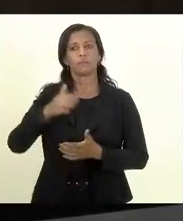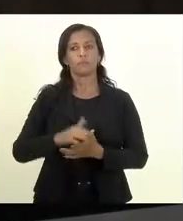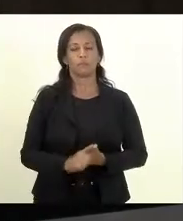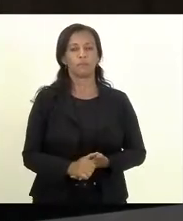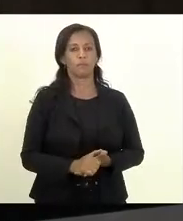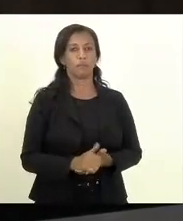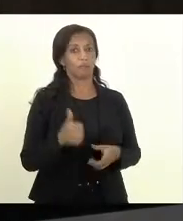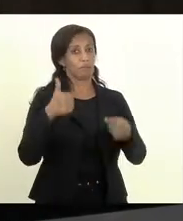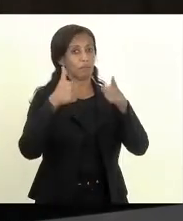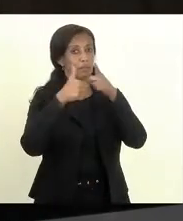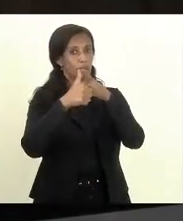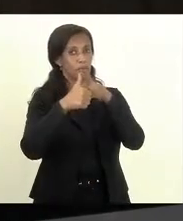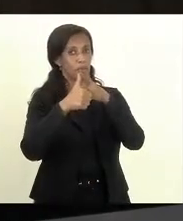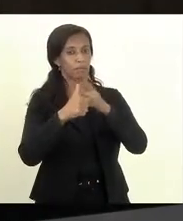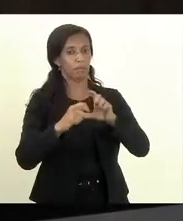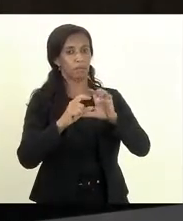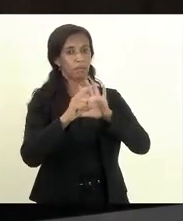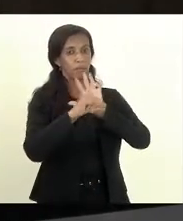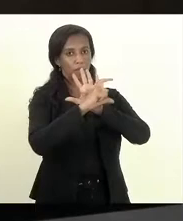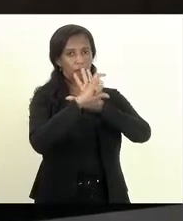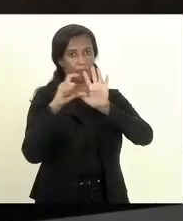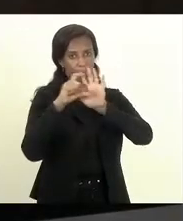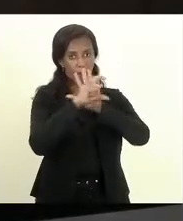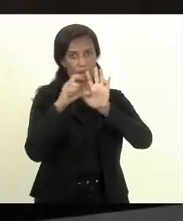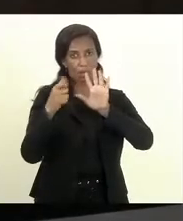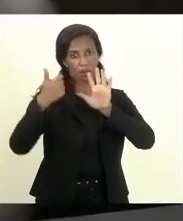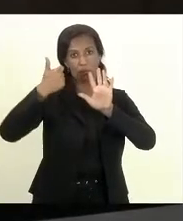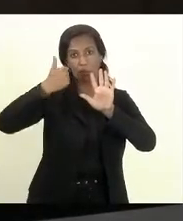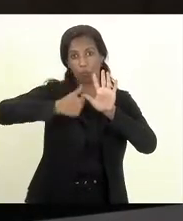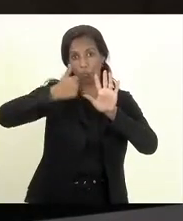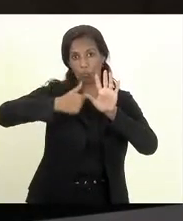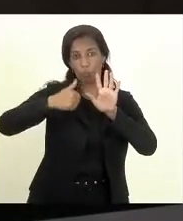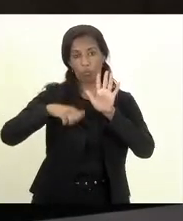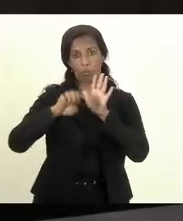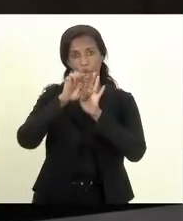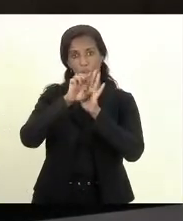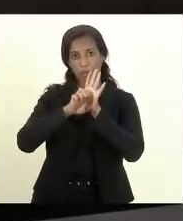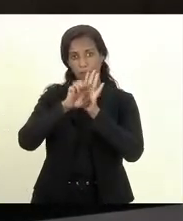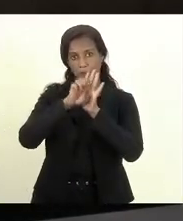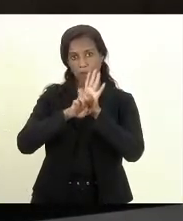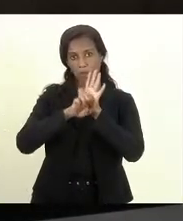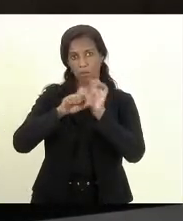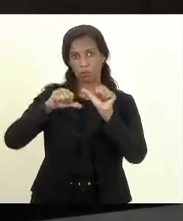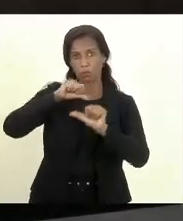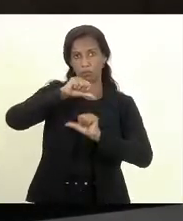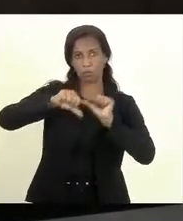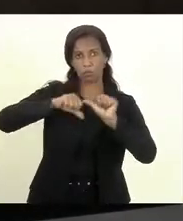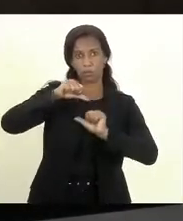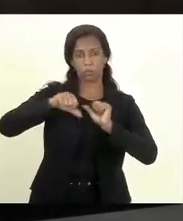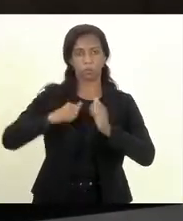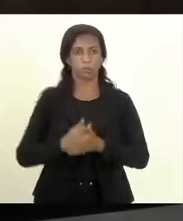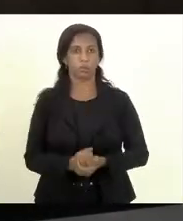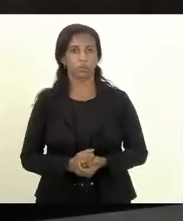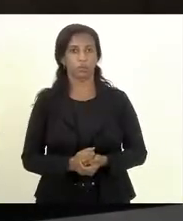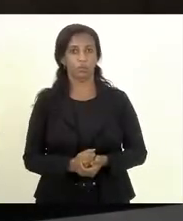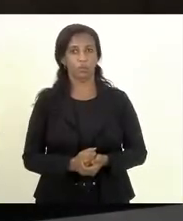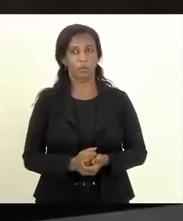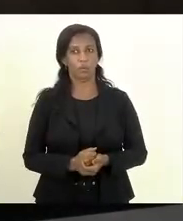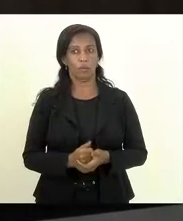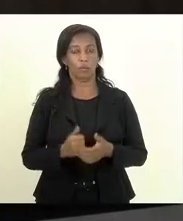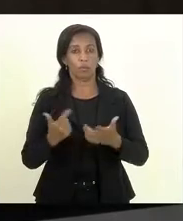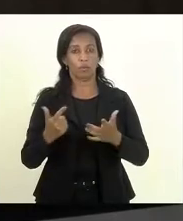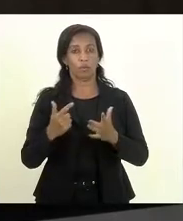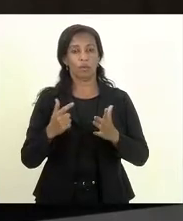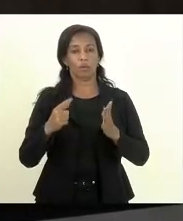Eu, em primeiro lugar, no parágrafo único, uma das emendas modificativas, onde modifico o parágrafo único do